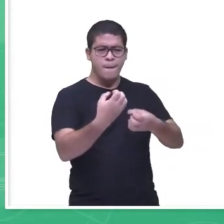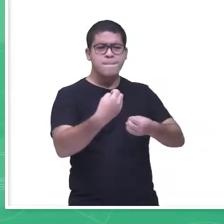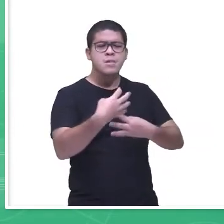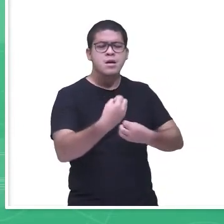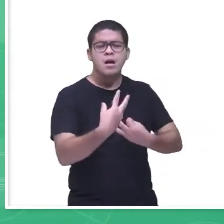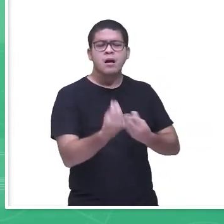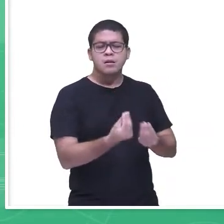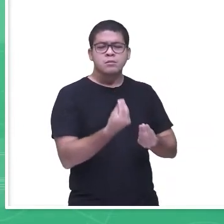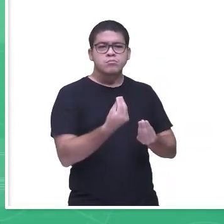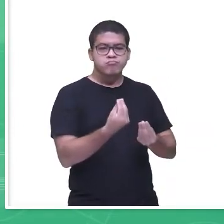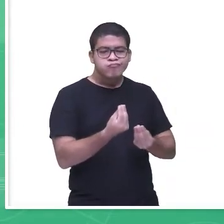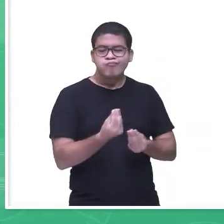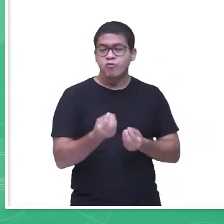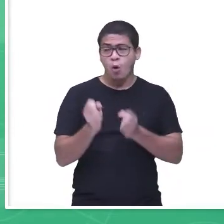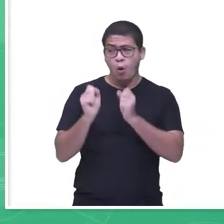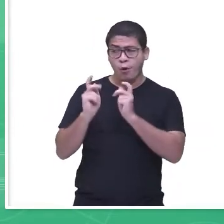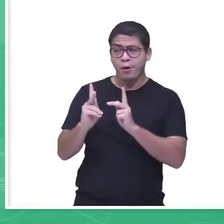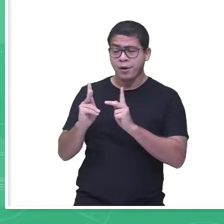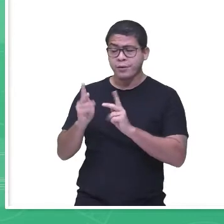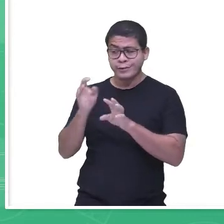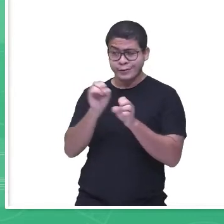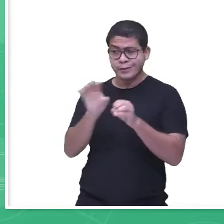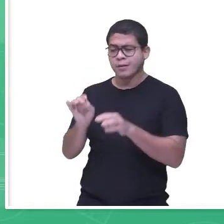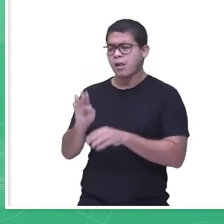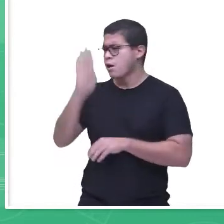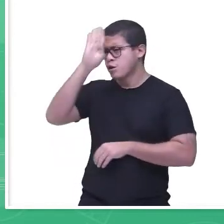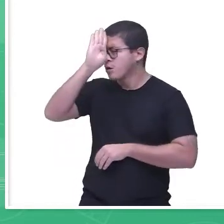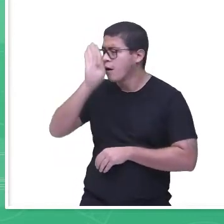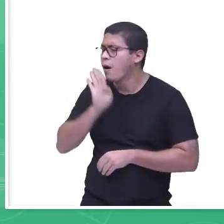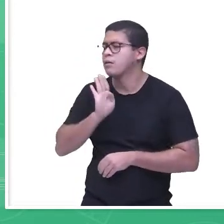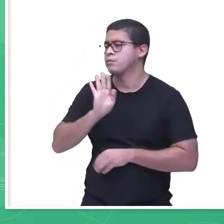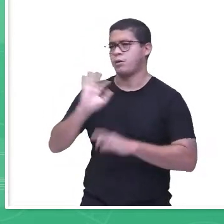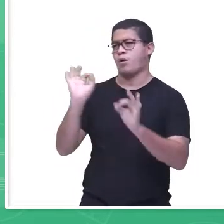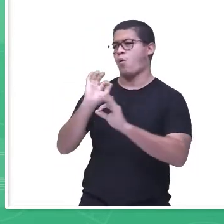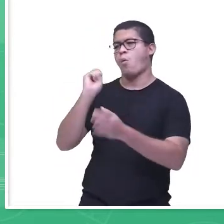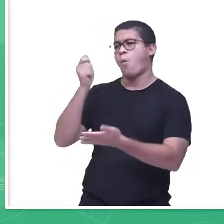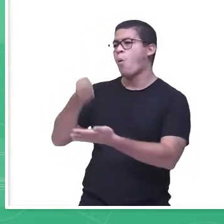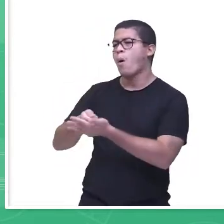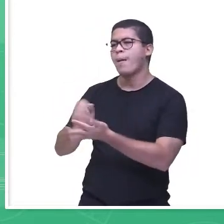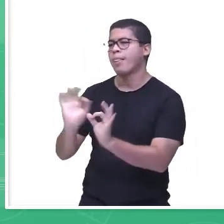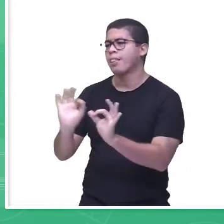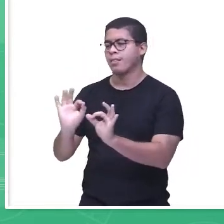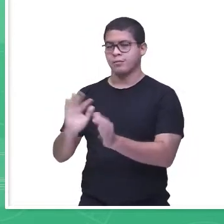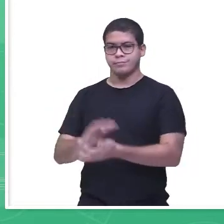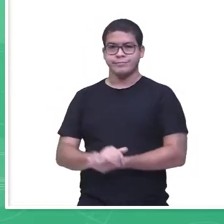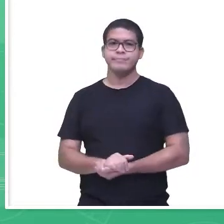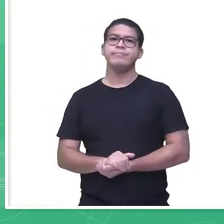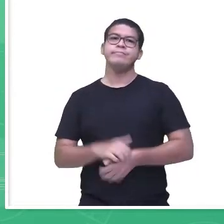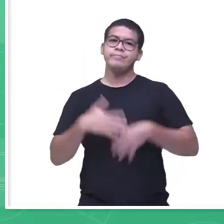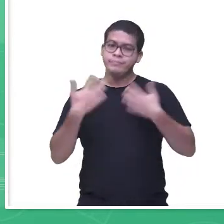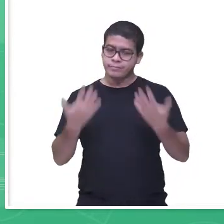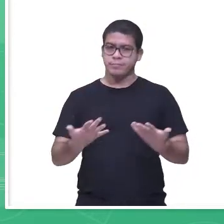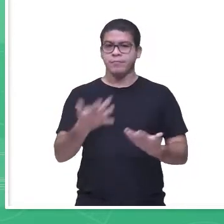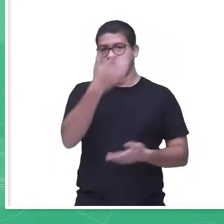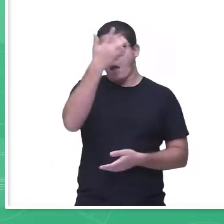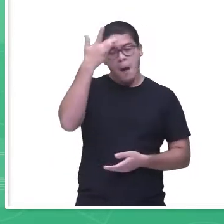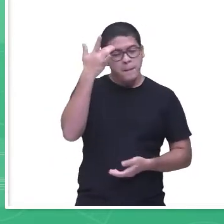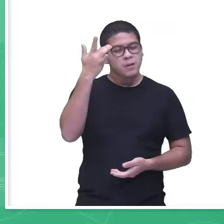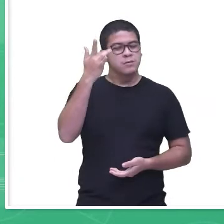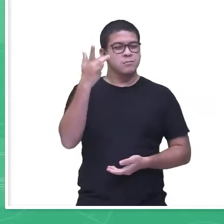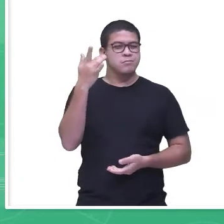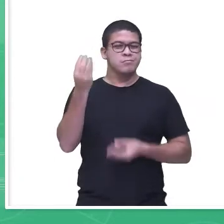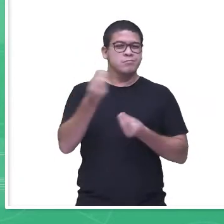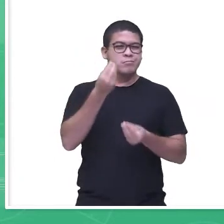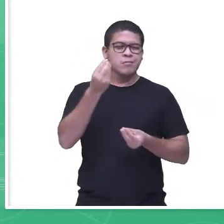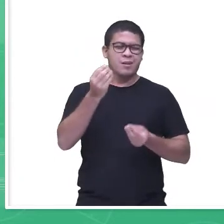quem conseguia fazer o pagamento, mas achava Sócrates muito mais sábio do que aqueles professores sofistas e enganadores que estavam